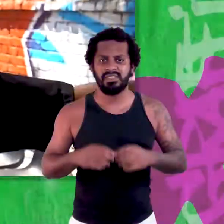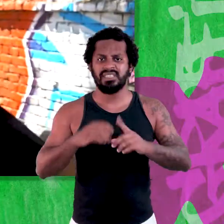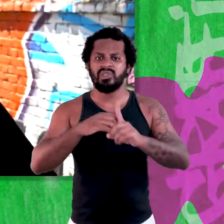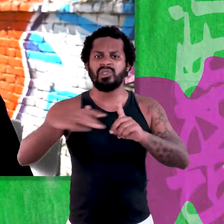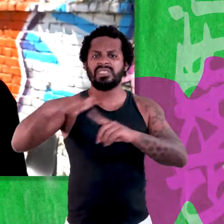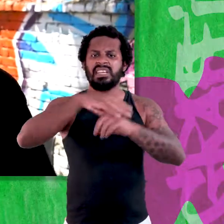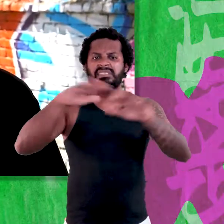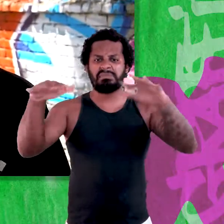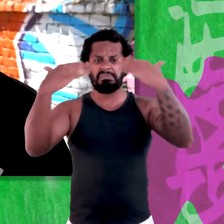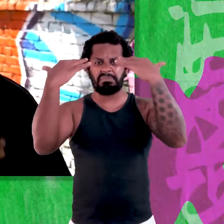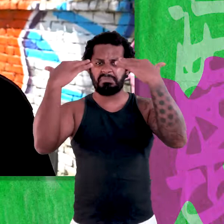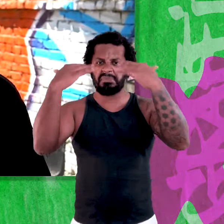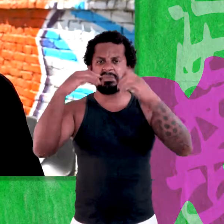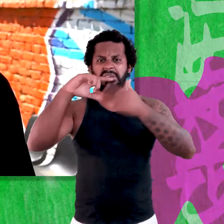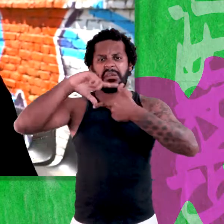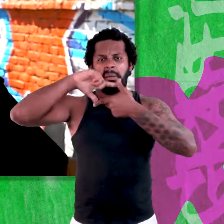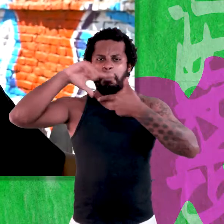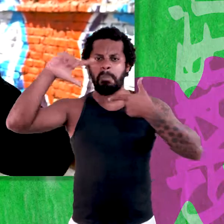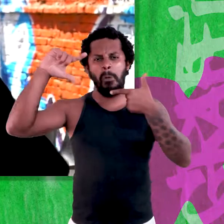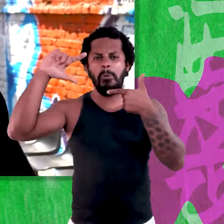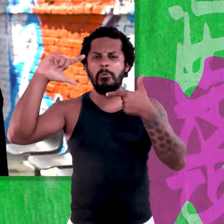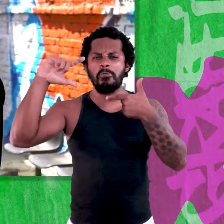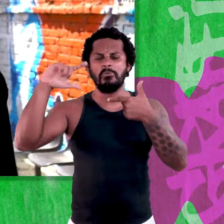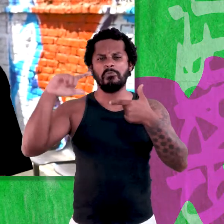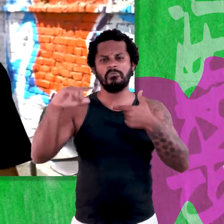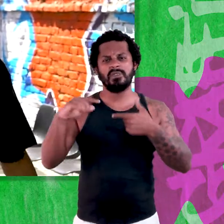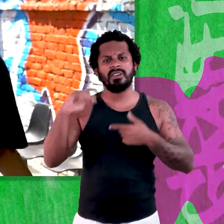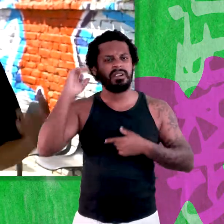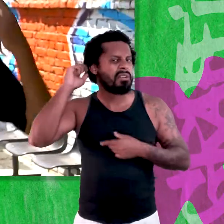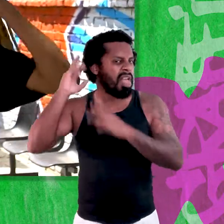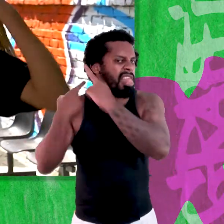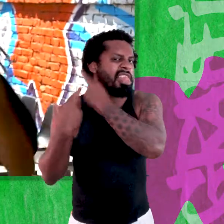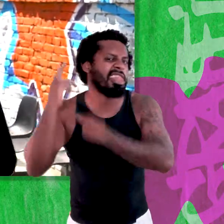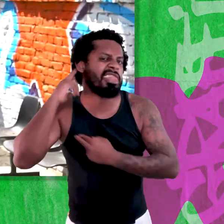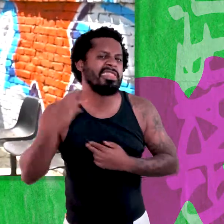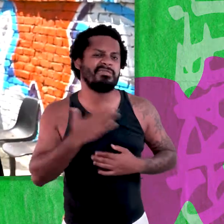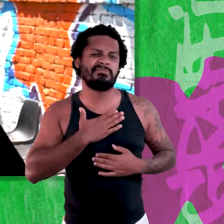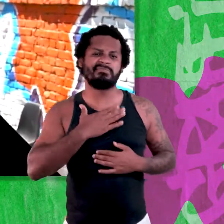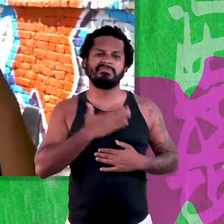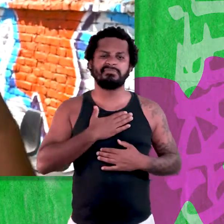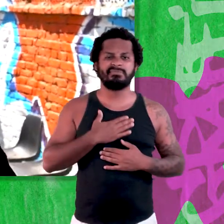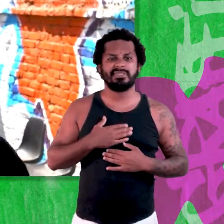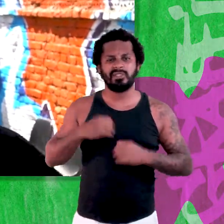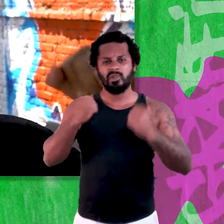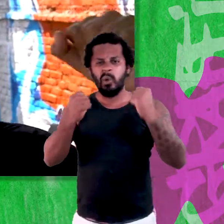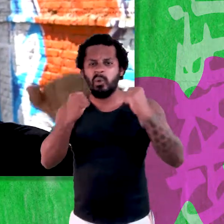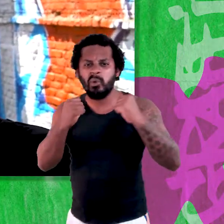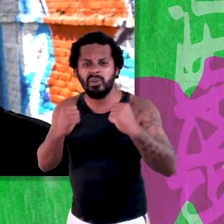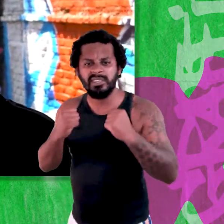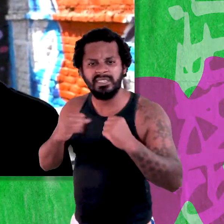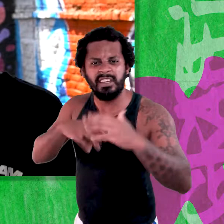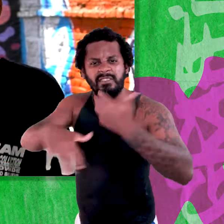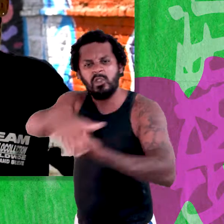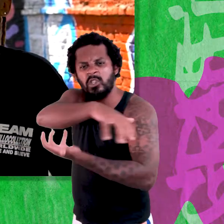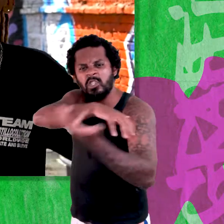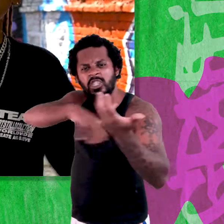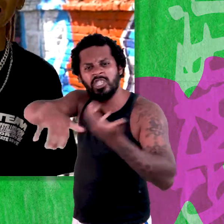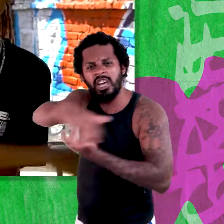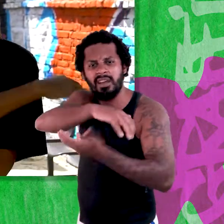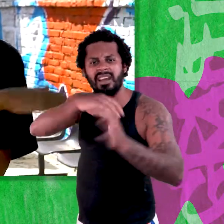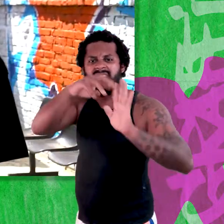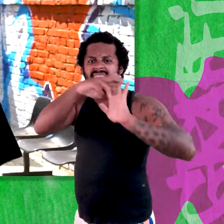o auditório da sociedade eu não me encaixo no padrão no meu cabelo é rastafari Melo Terra evolução